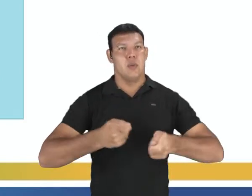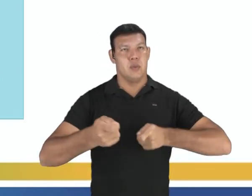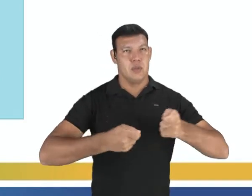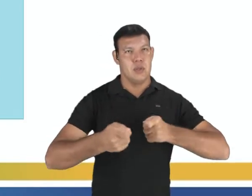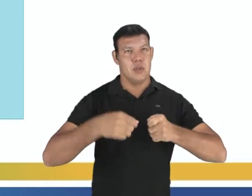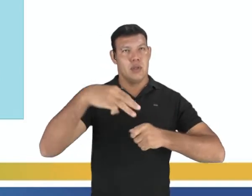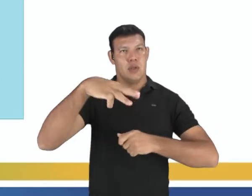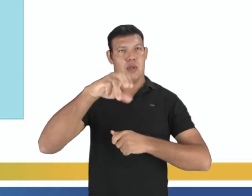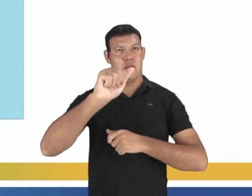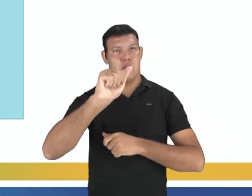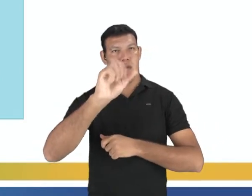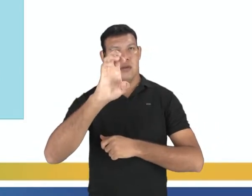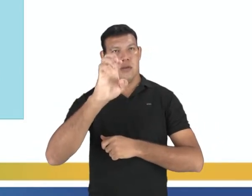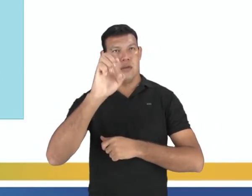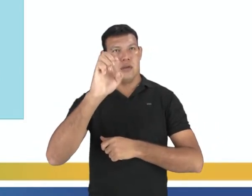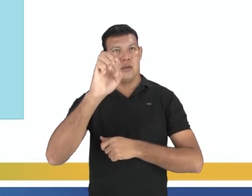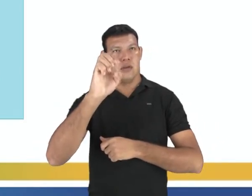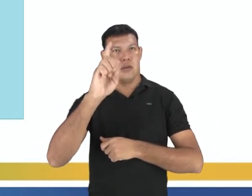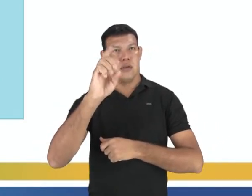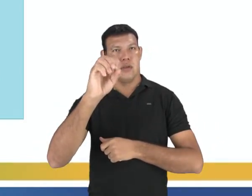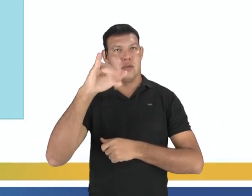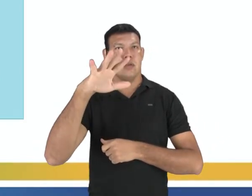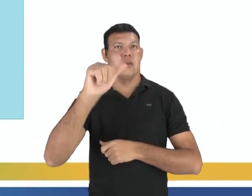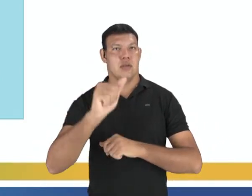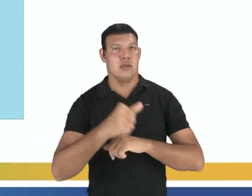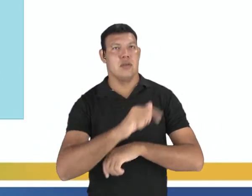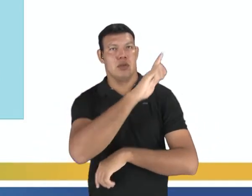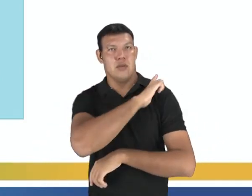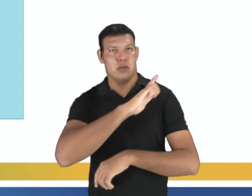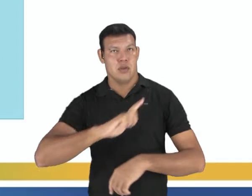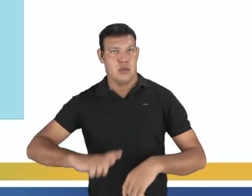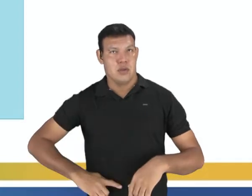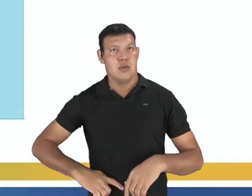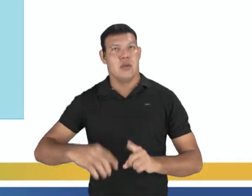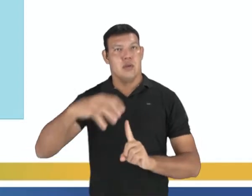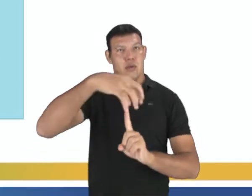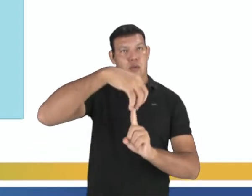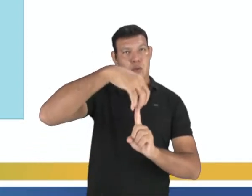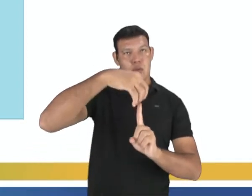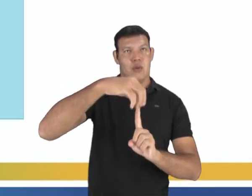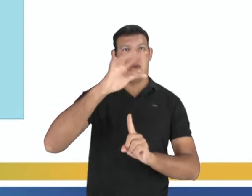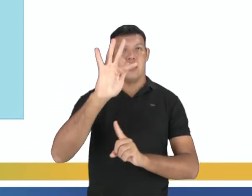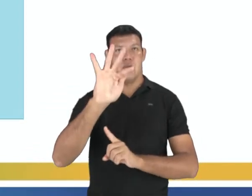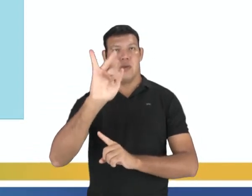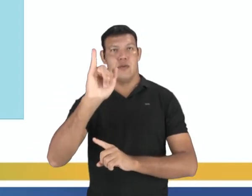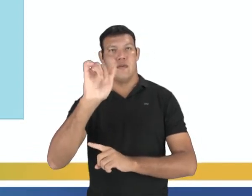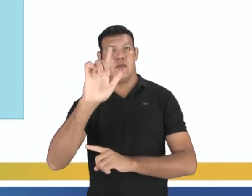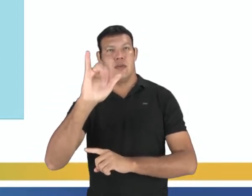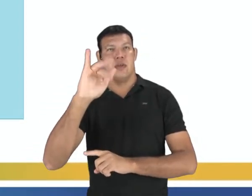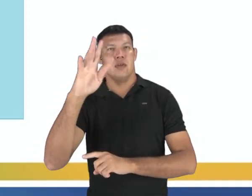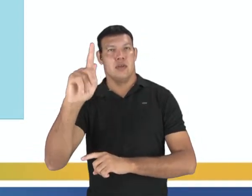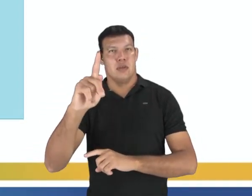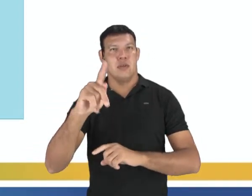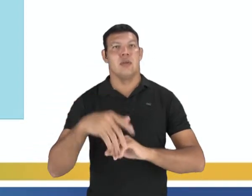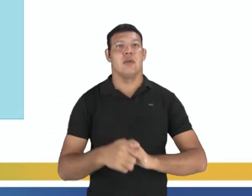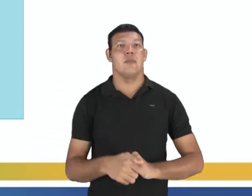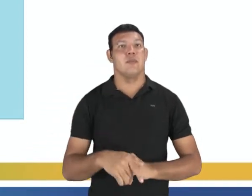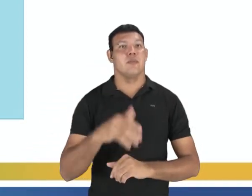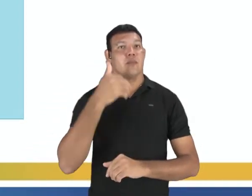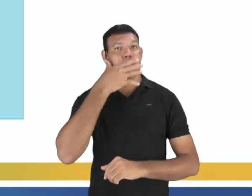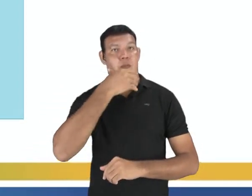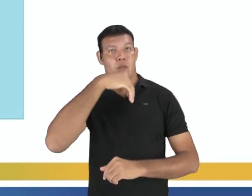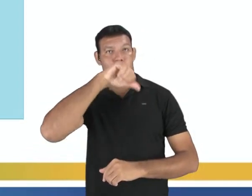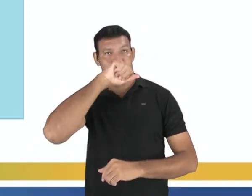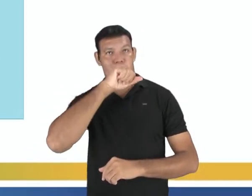mais poderoso, então, do mundo antigo, né? E a expansão proporcionou uma circularidade cultural, pois os